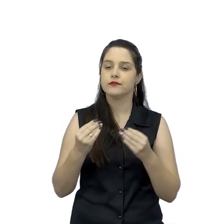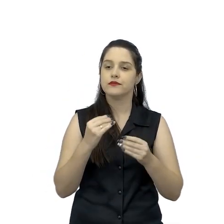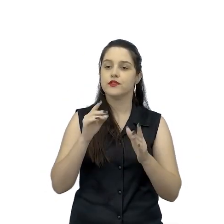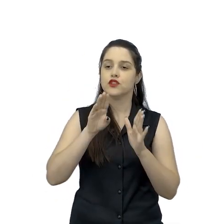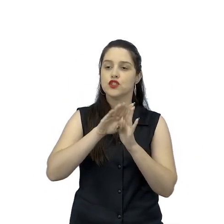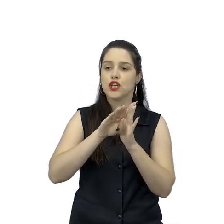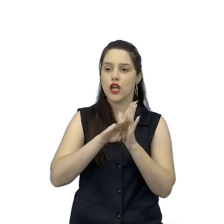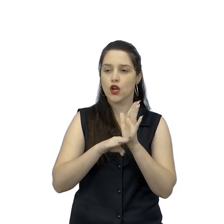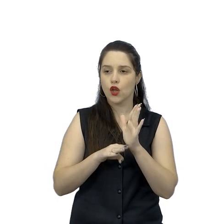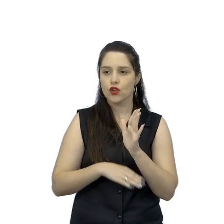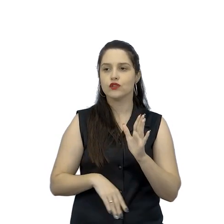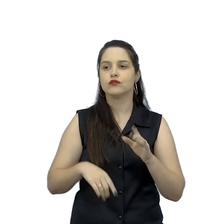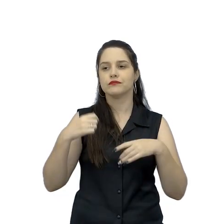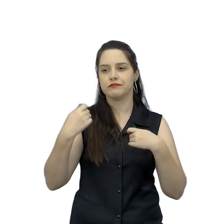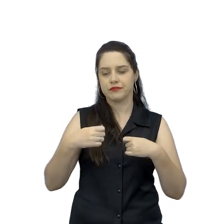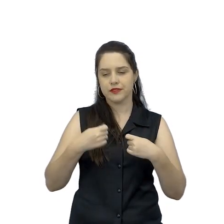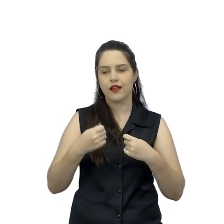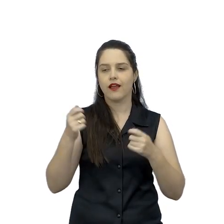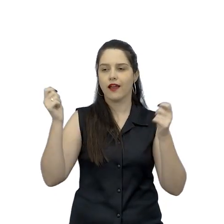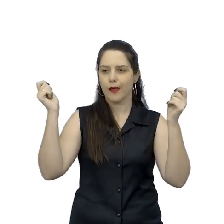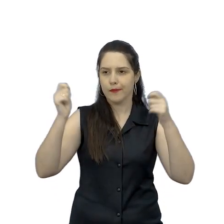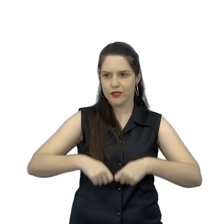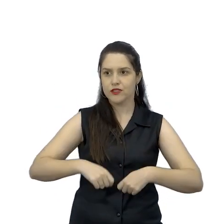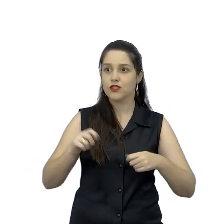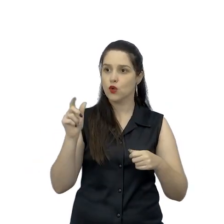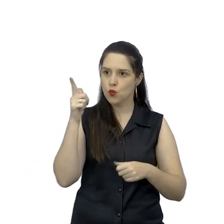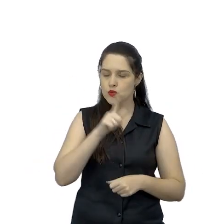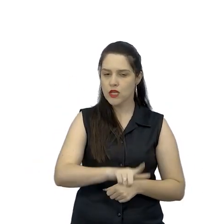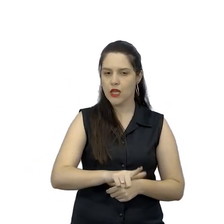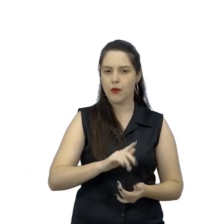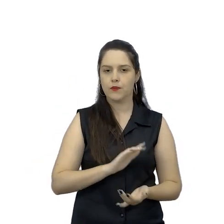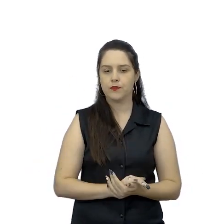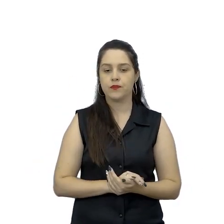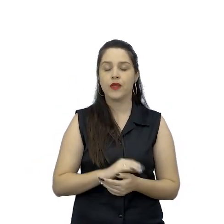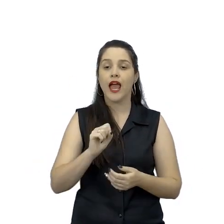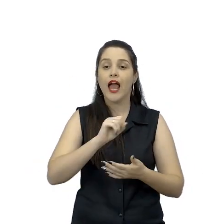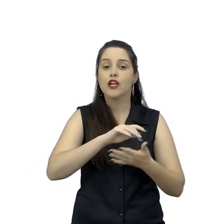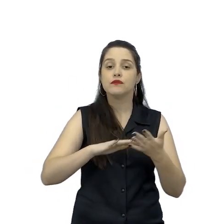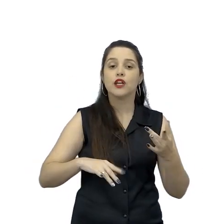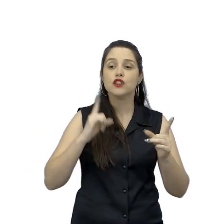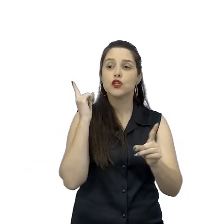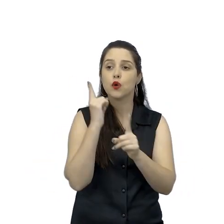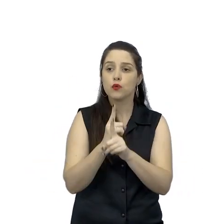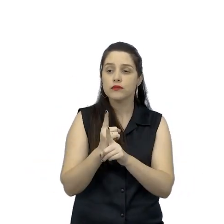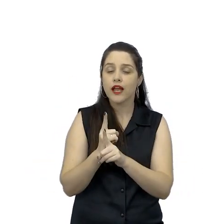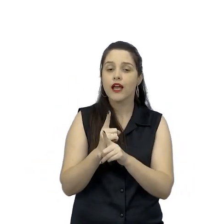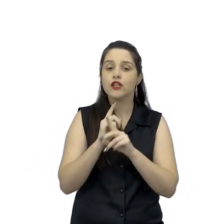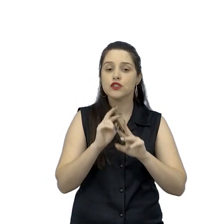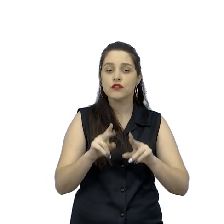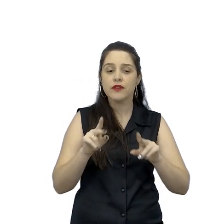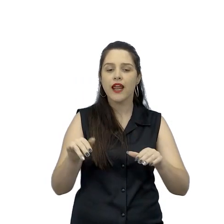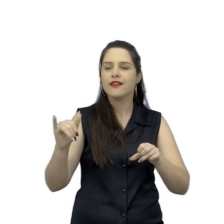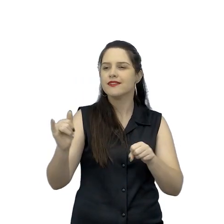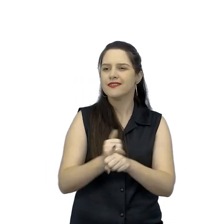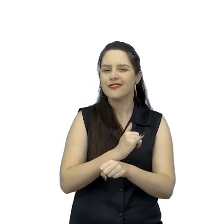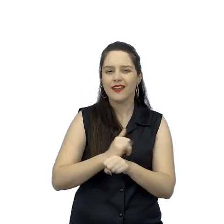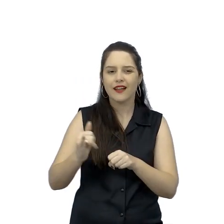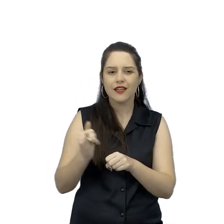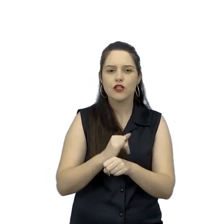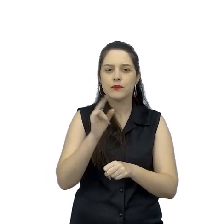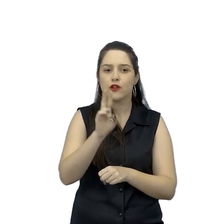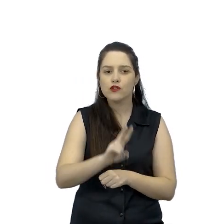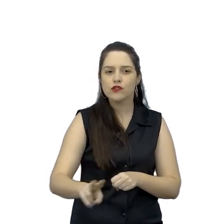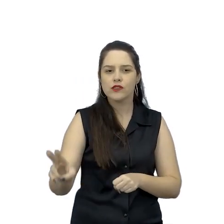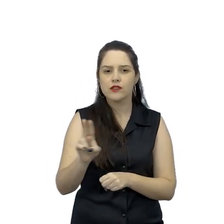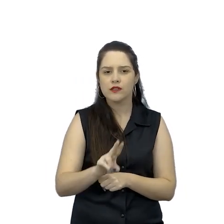diagnóstico preciso do que o aprendiz foi capaz de realizar, as dificuldades encontradas, seus interesses e as estratégias de aprendizagem